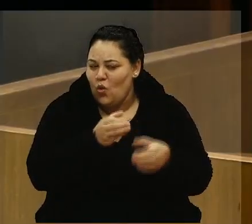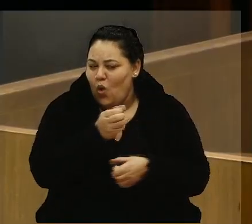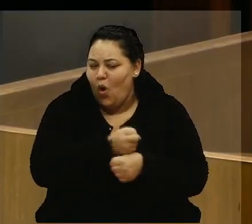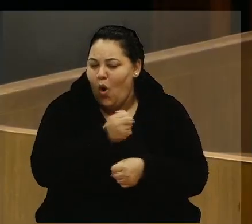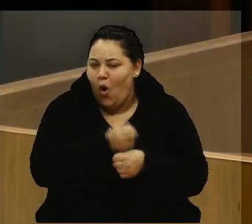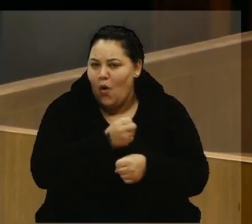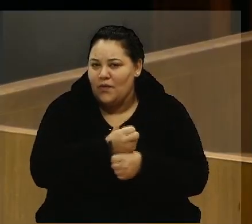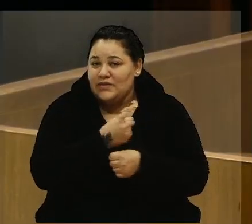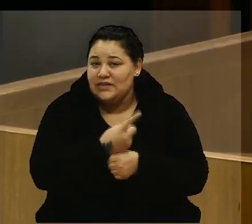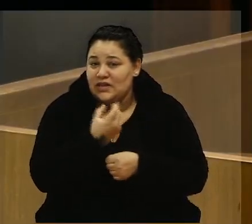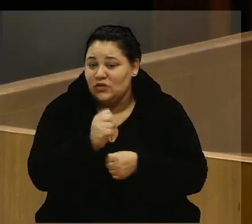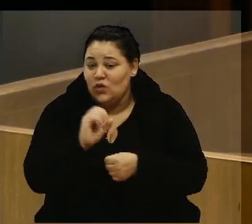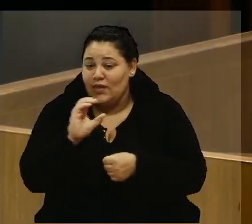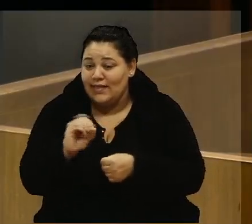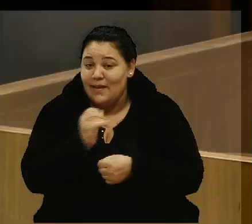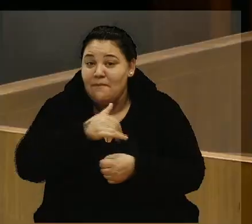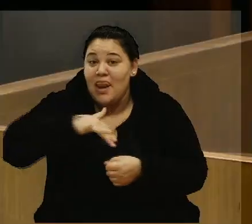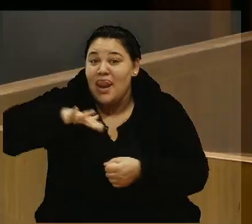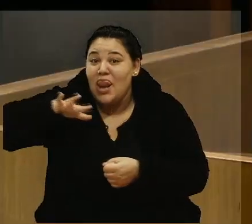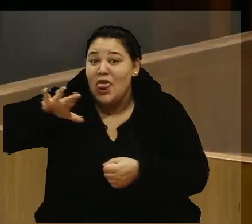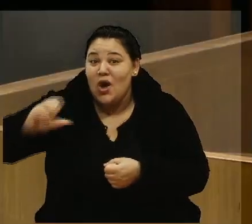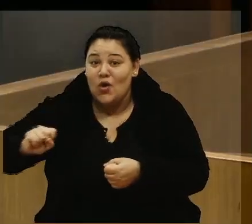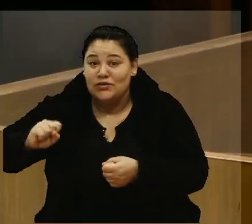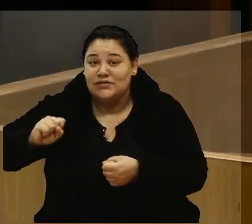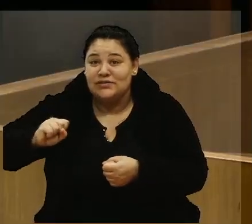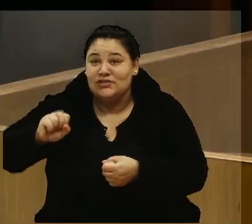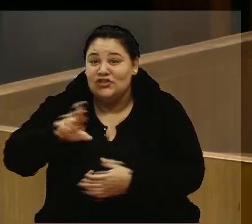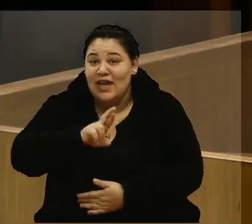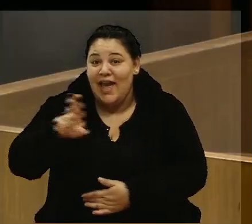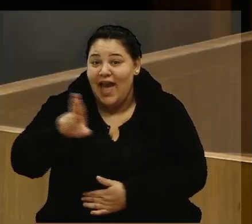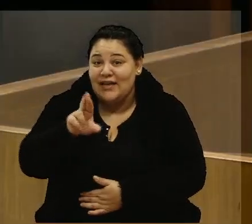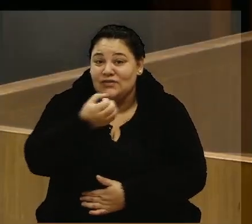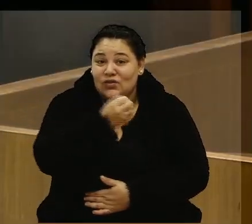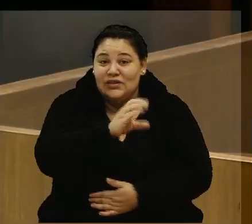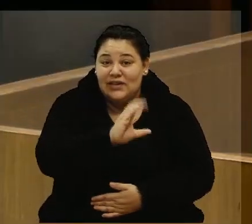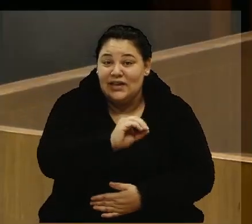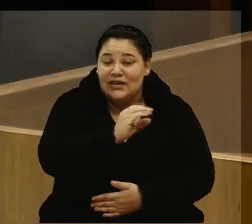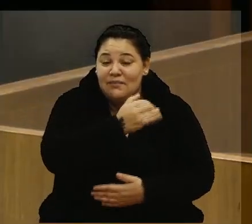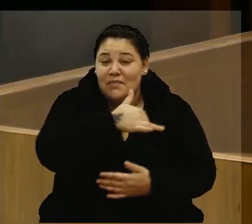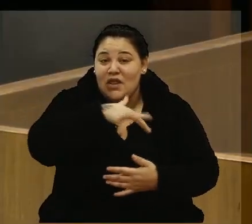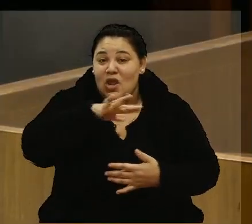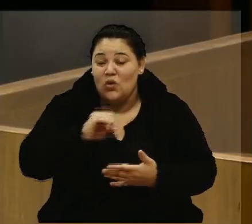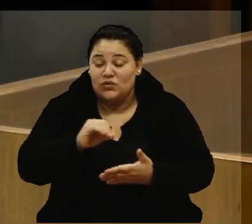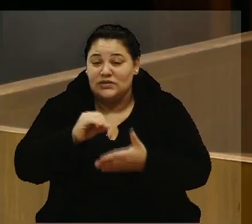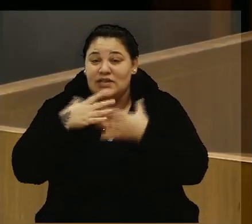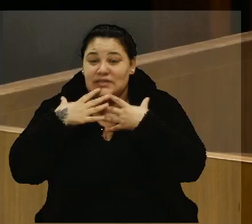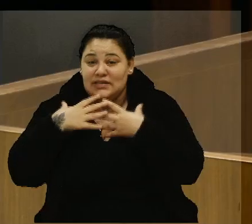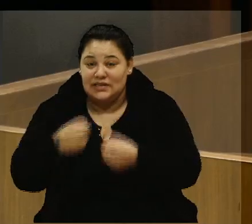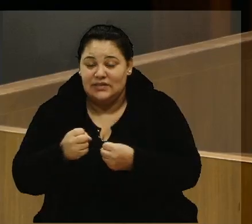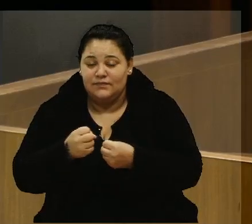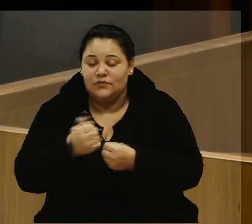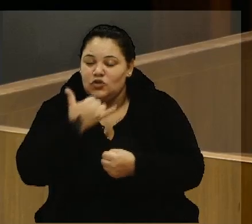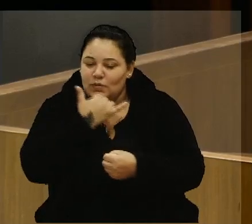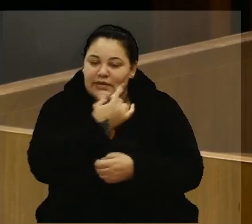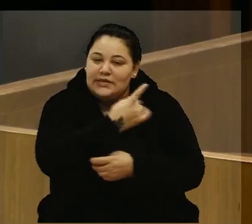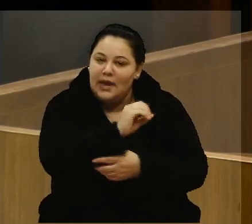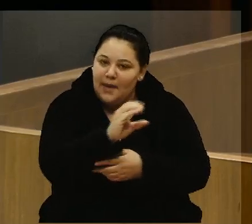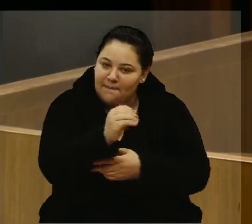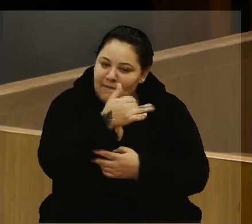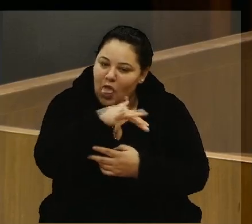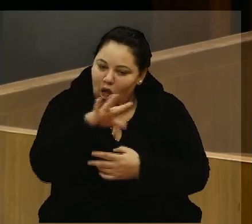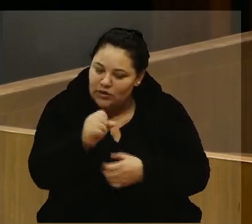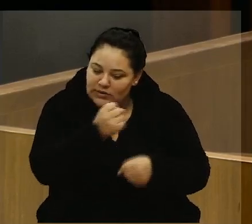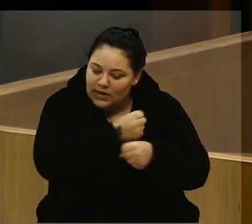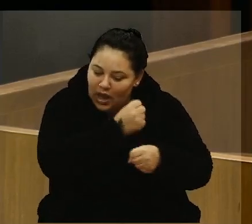de 180 milhões de reais, 80 milhões da Secretaria 100 milhões da Secretaria de